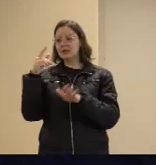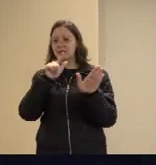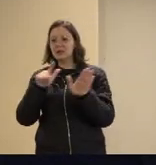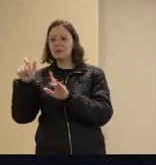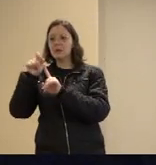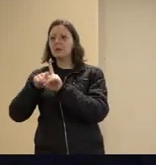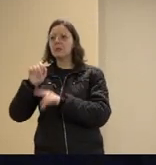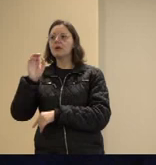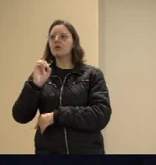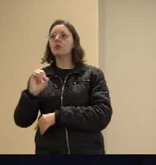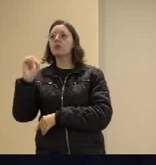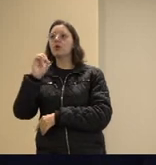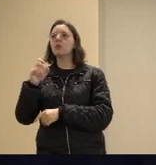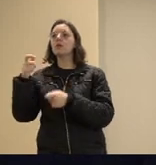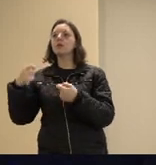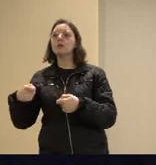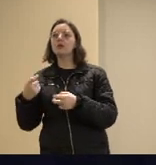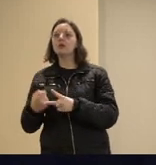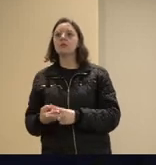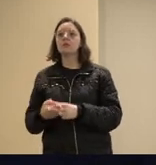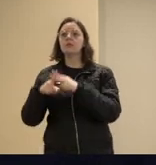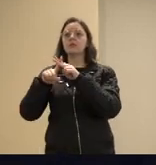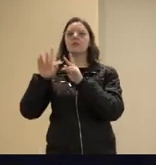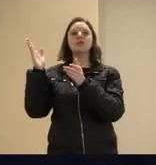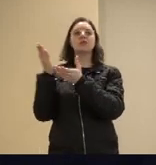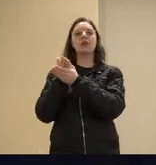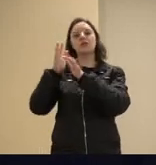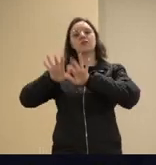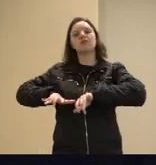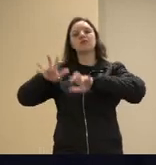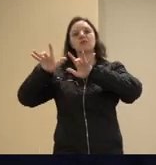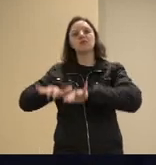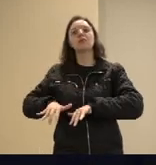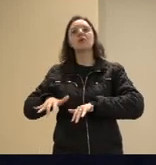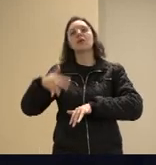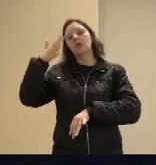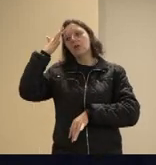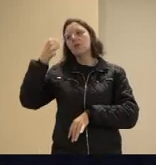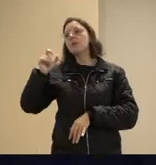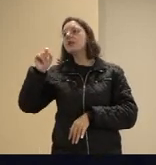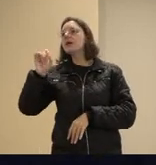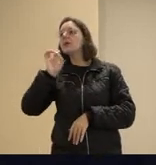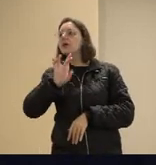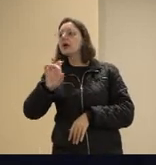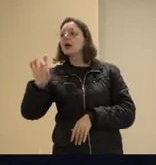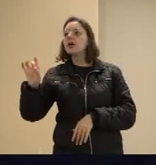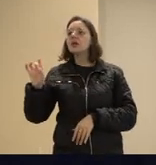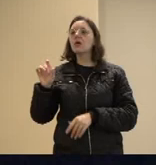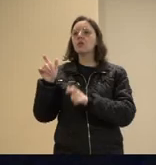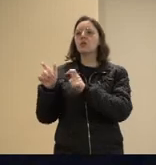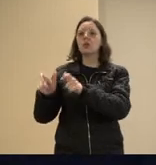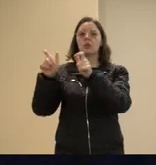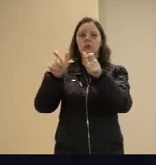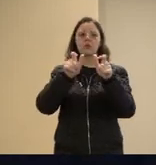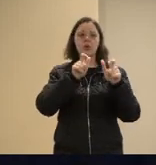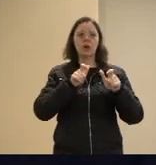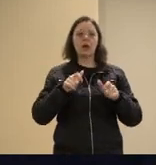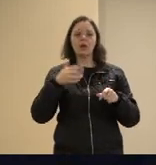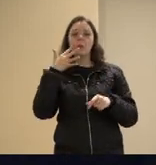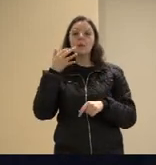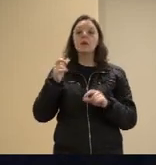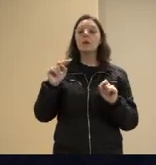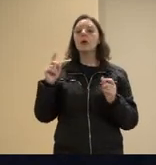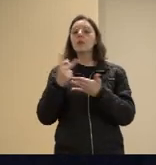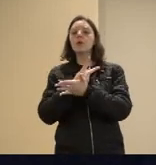vão precisar atualizar os seus processos, entender o que acontece em cada uma de suas unidades, porque